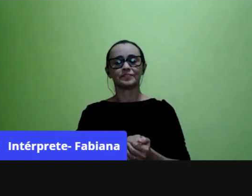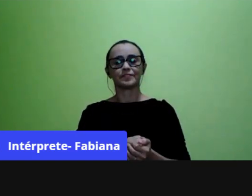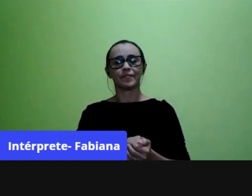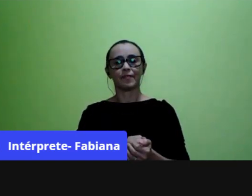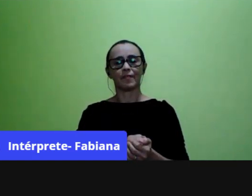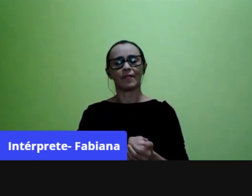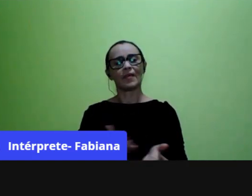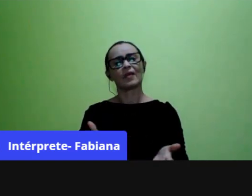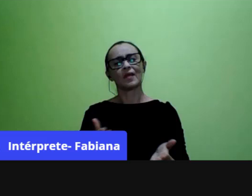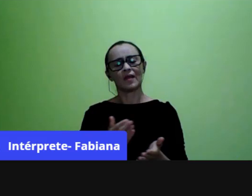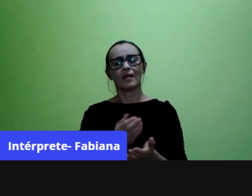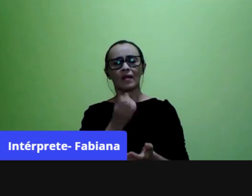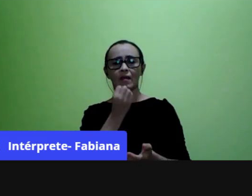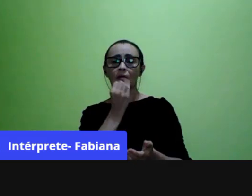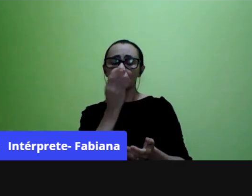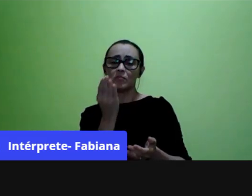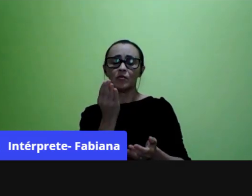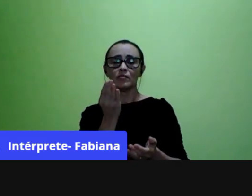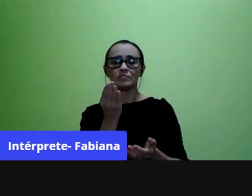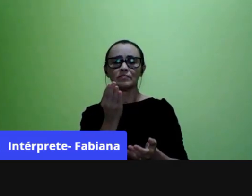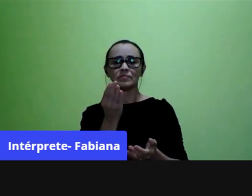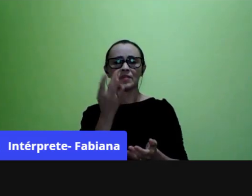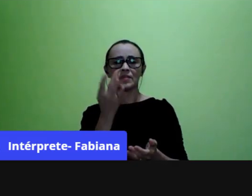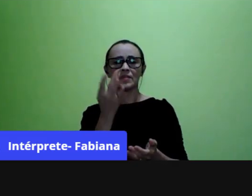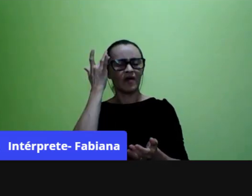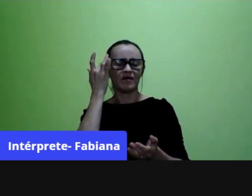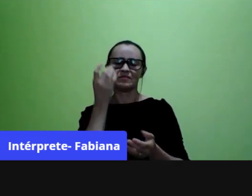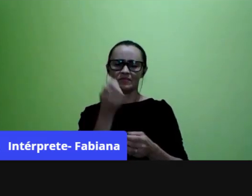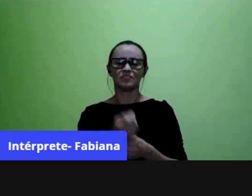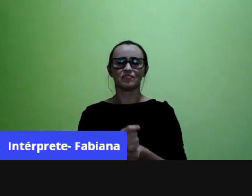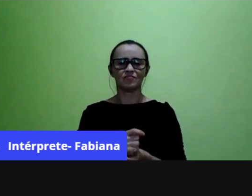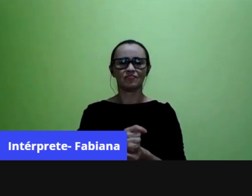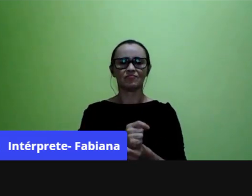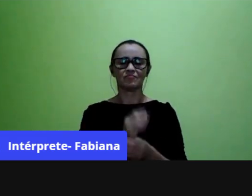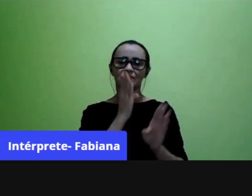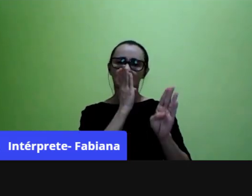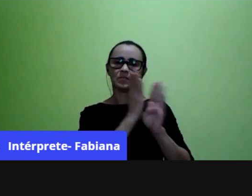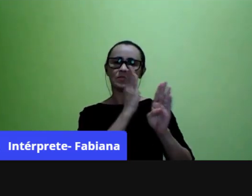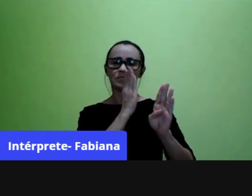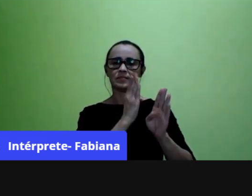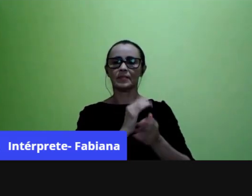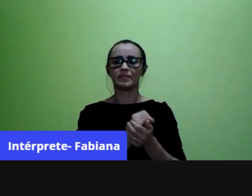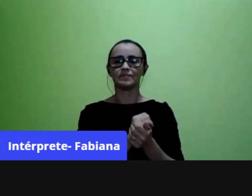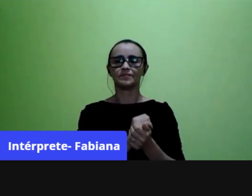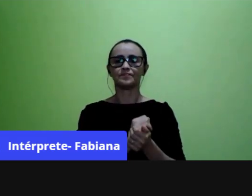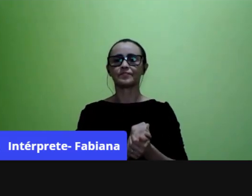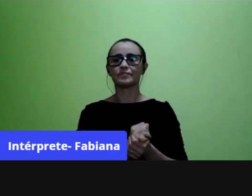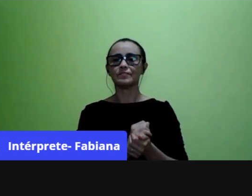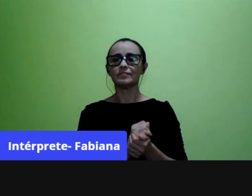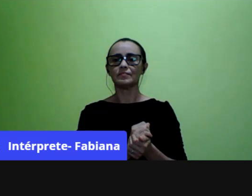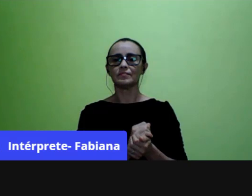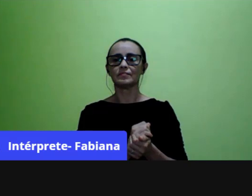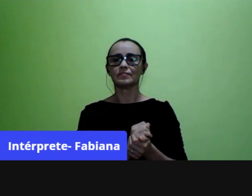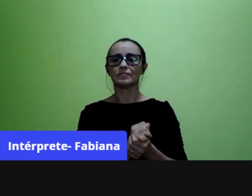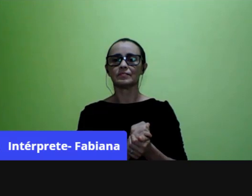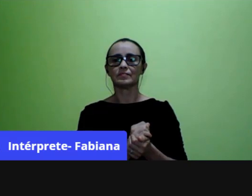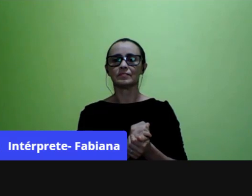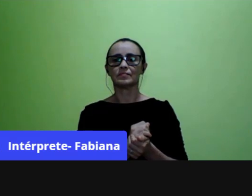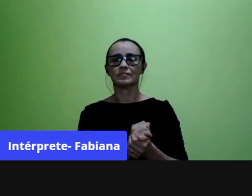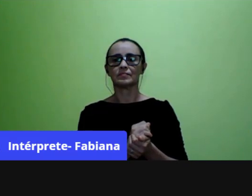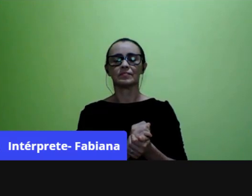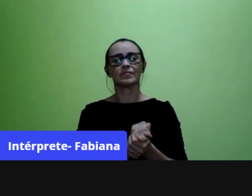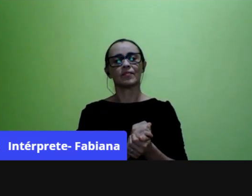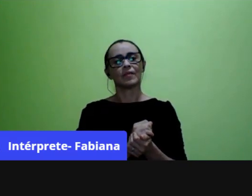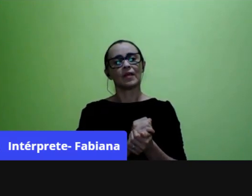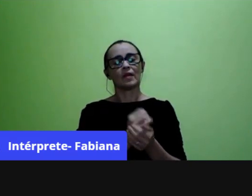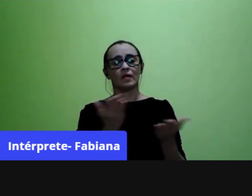acesso financeiro para encontrar também é um bom investimento, né? Então você está filmando aqui em frente, você